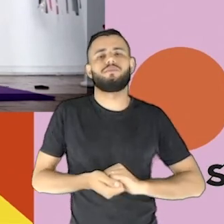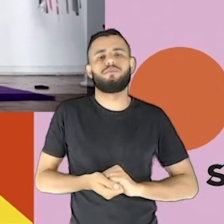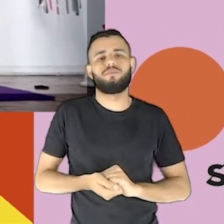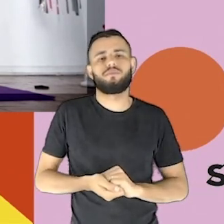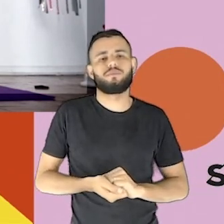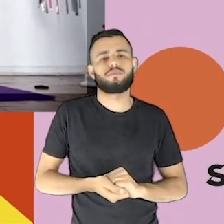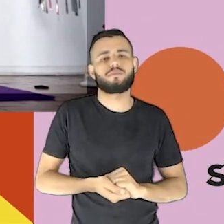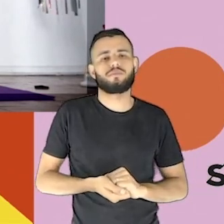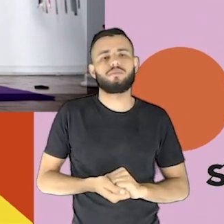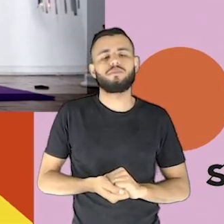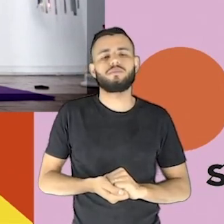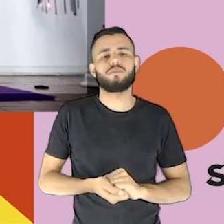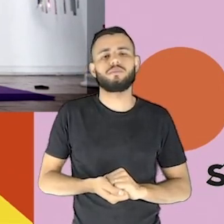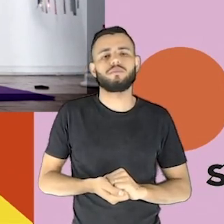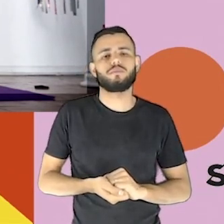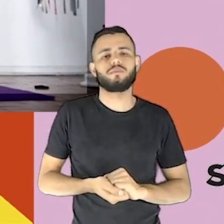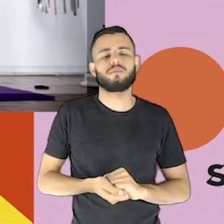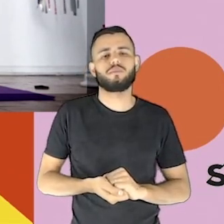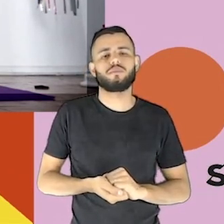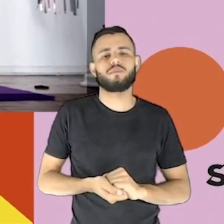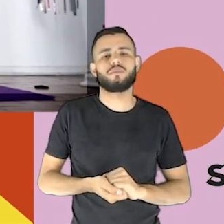vira de lado um pouquinho,